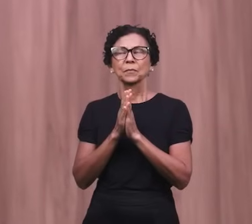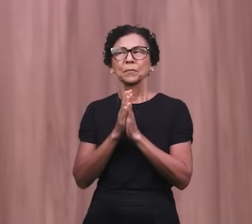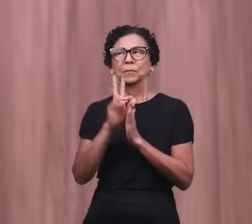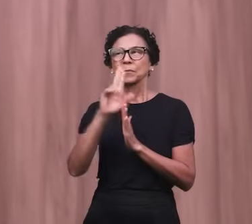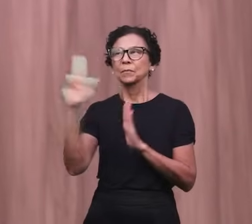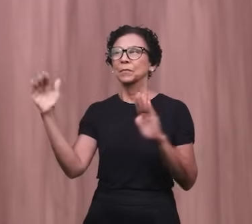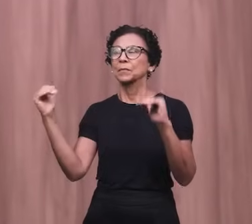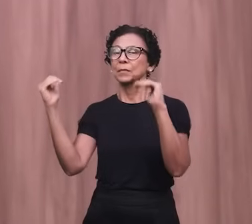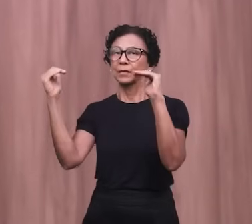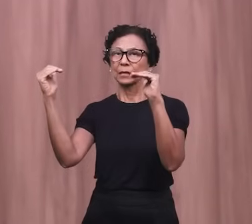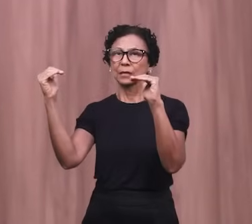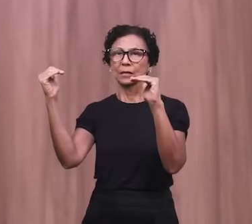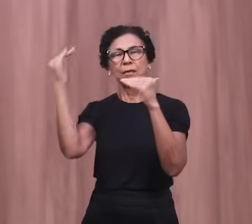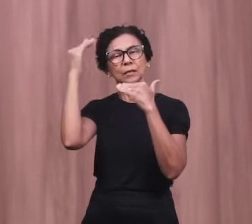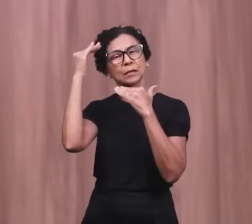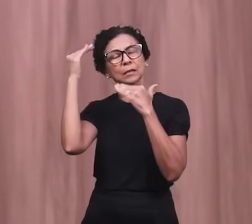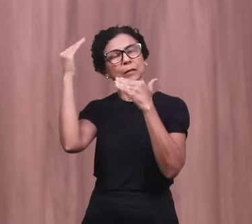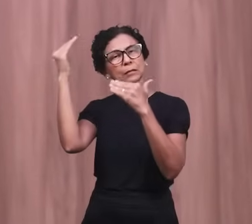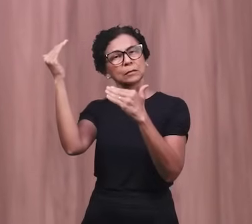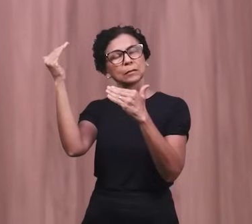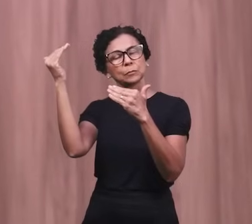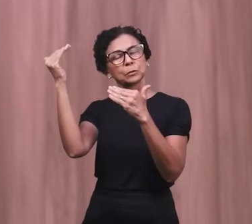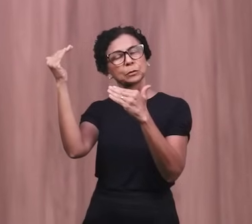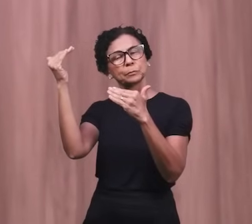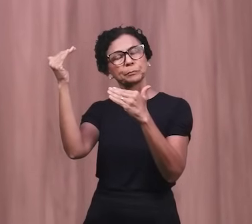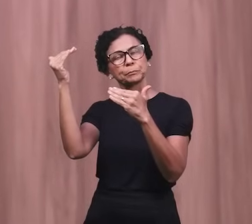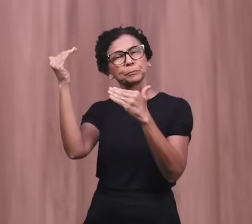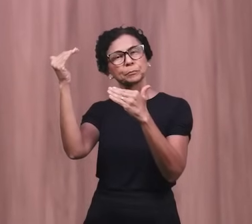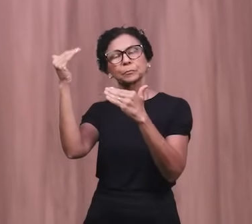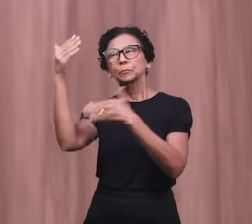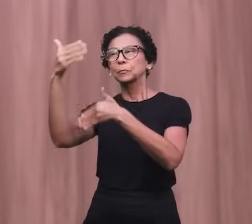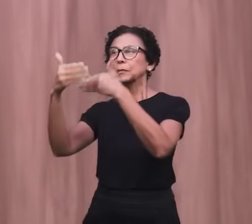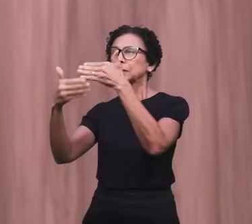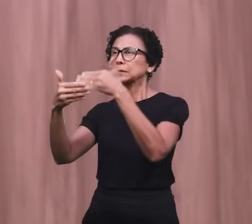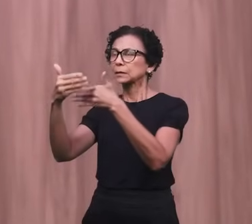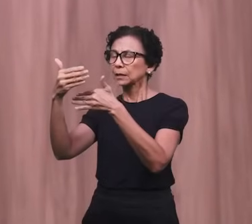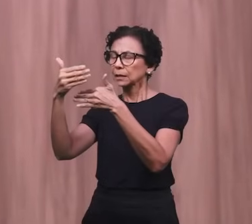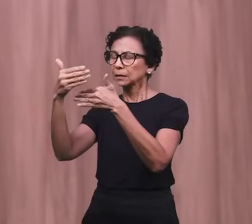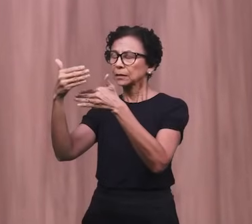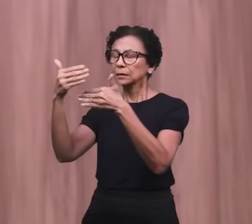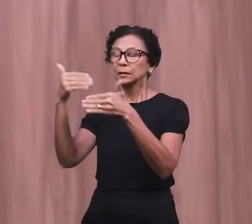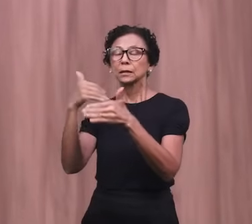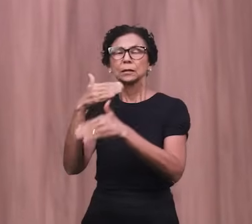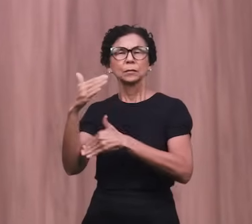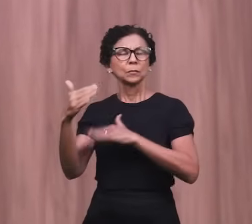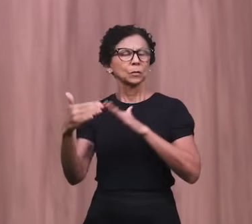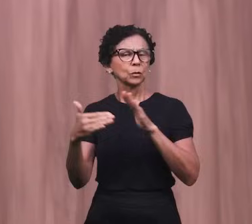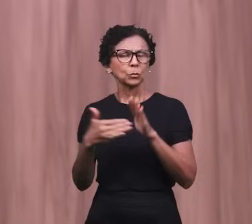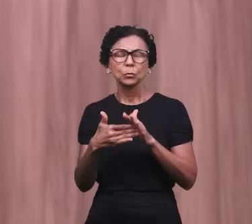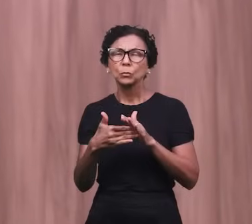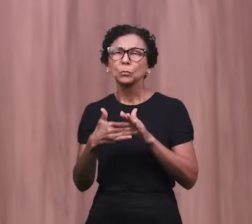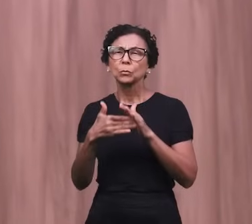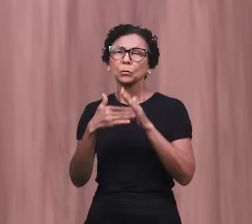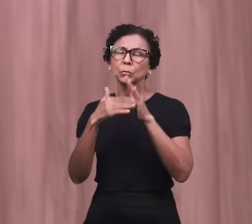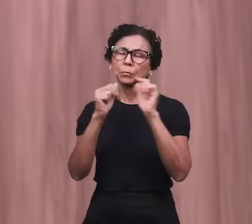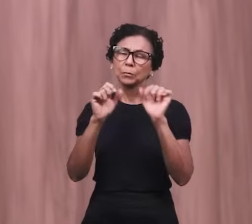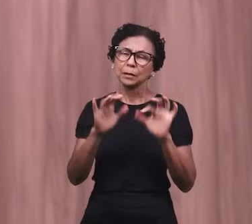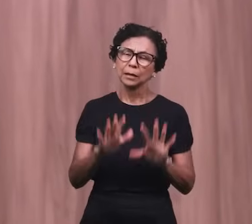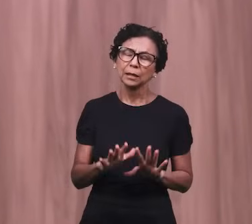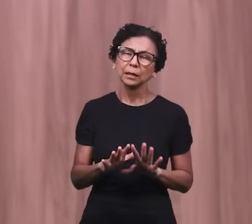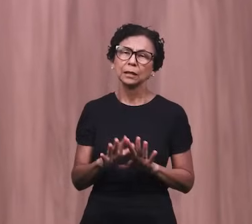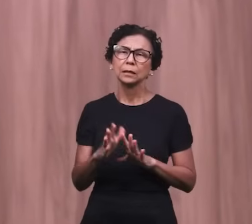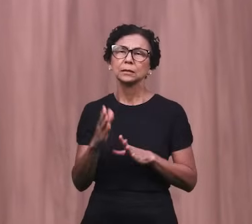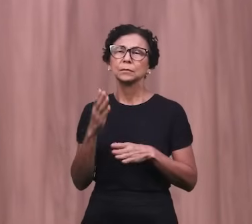Senhor, nós te louvamos, bendizemos o teu nome, Senhor, pela tua presença, por tudo aquilo que o Senhor tem